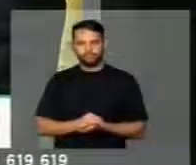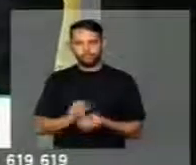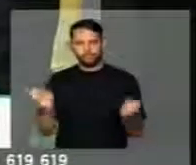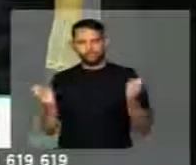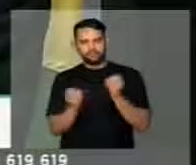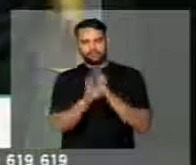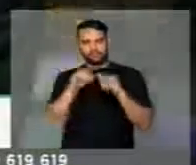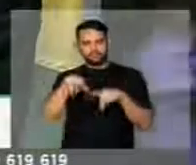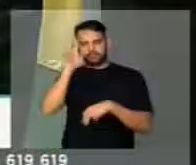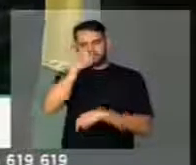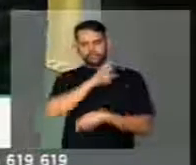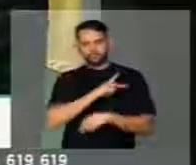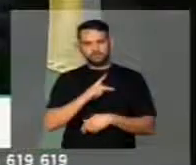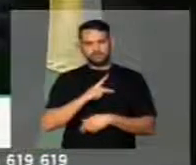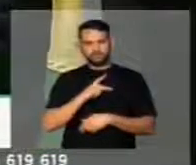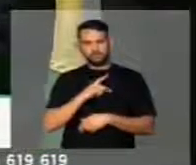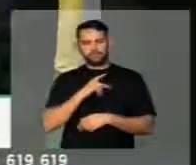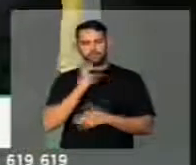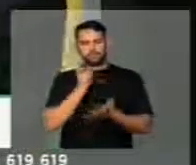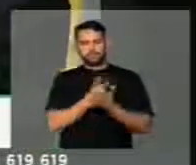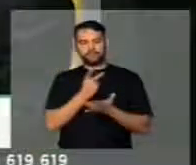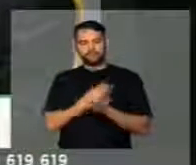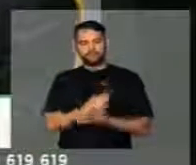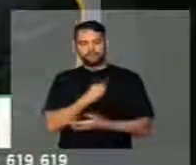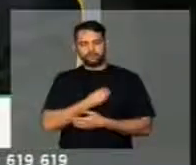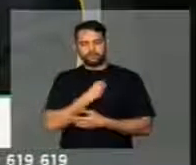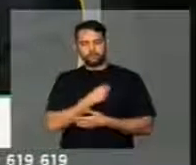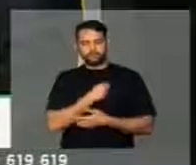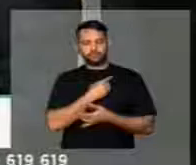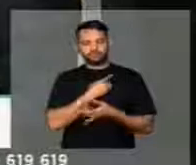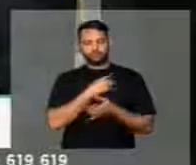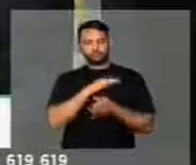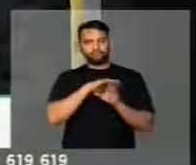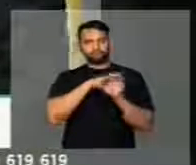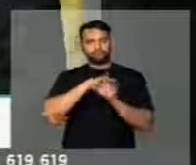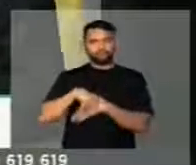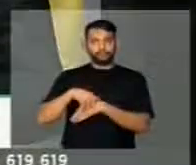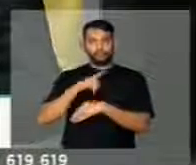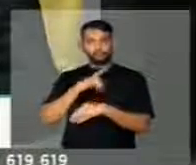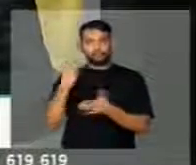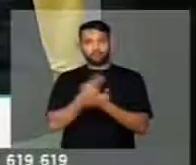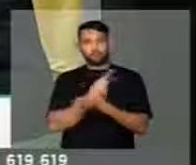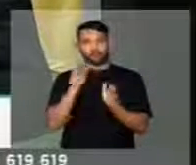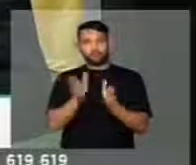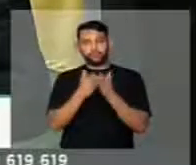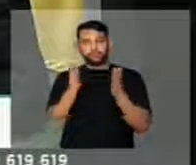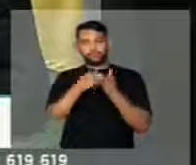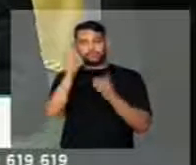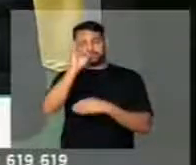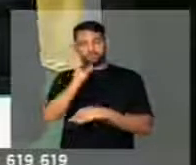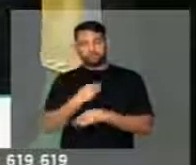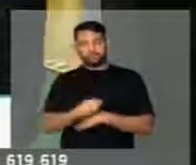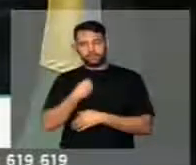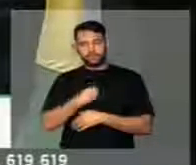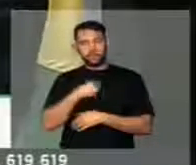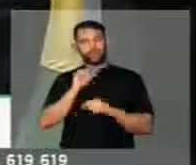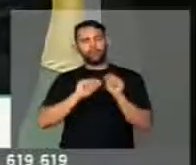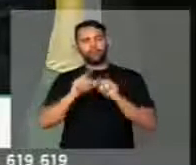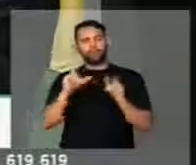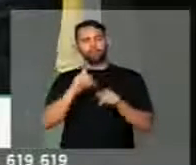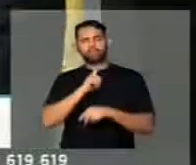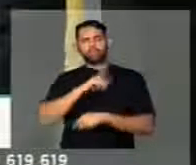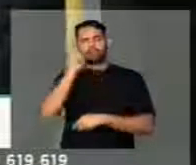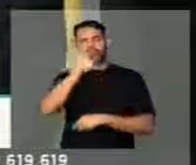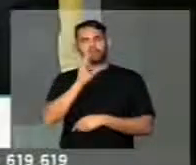só para concluir, com este nível de exclusão que temos os pobres do Brasil. O que é que tem